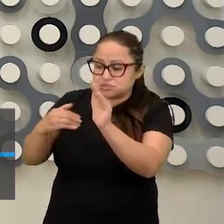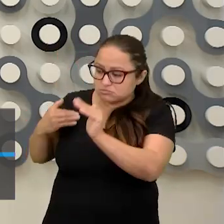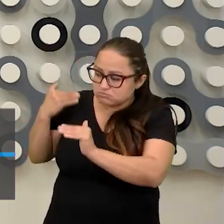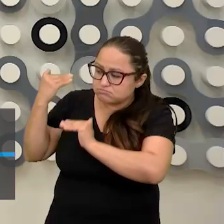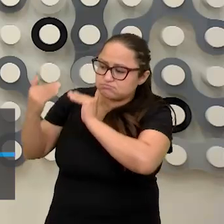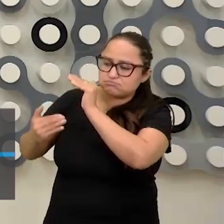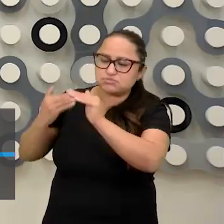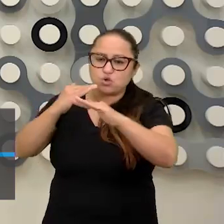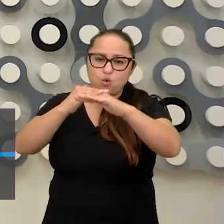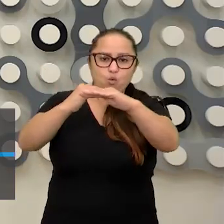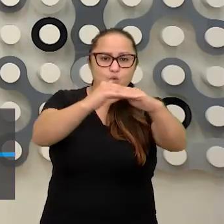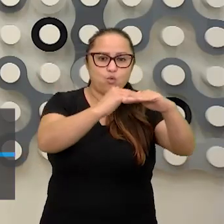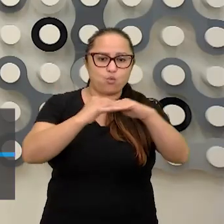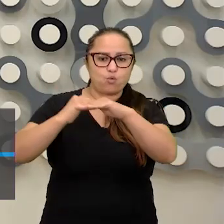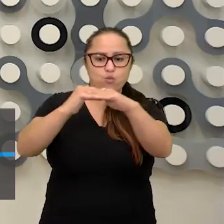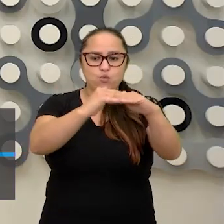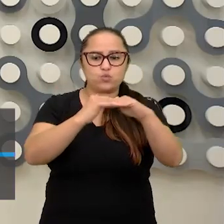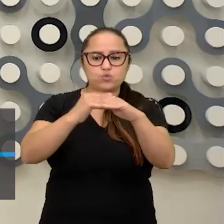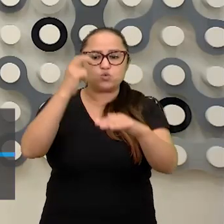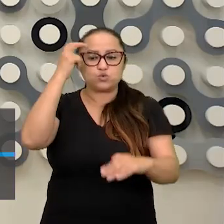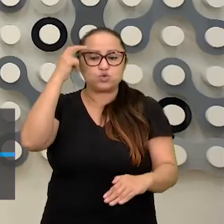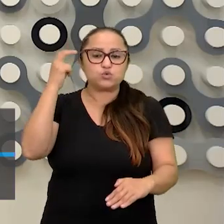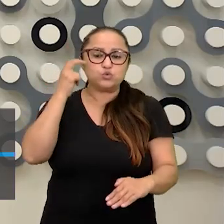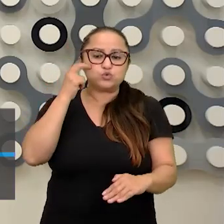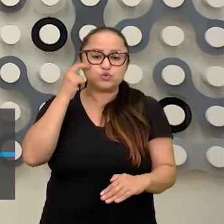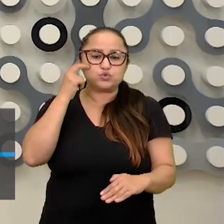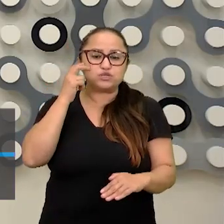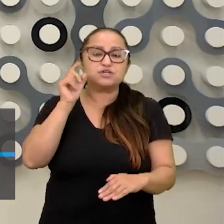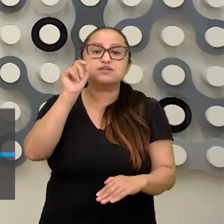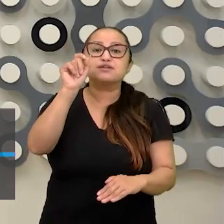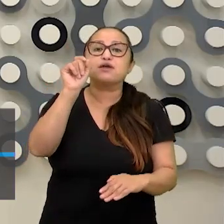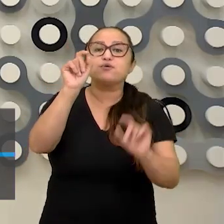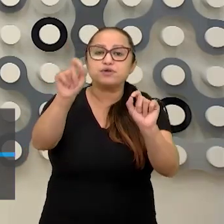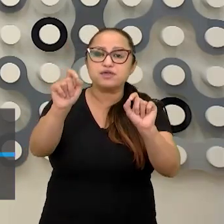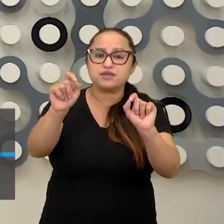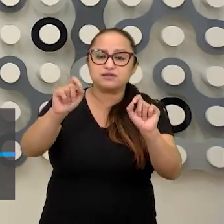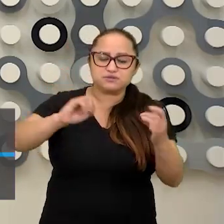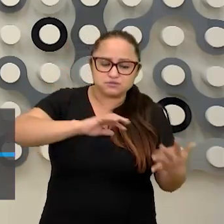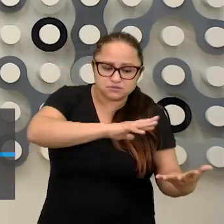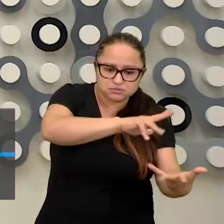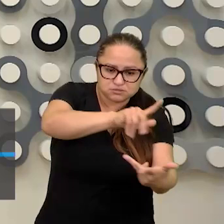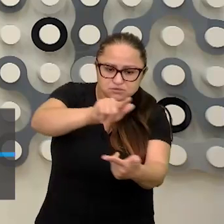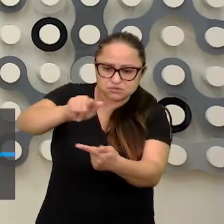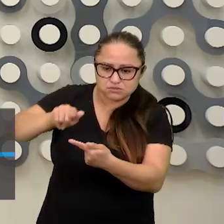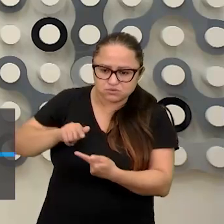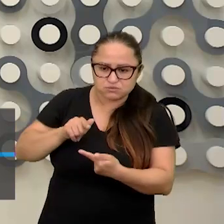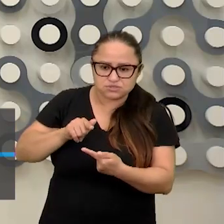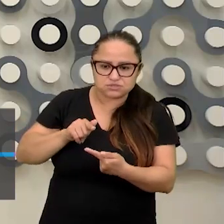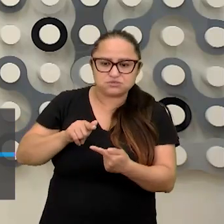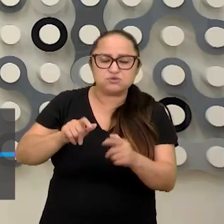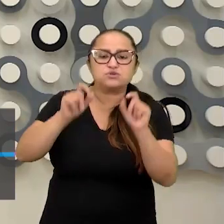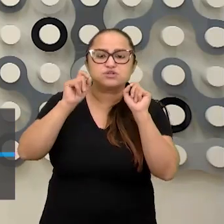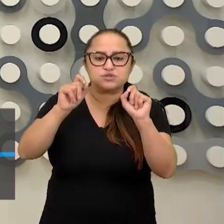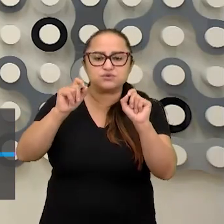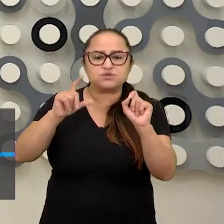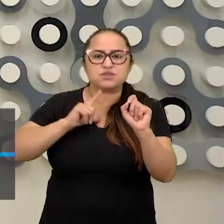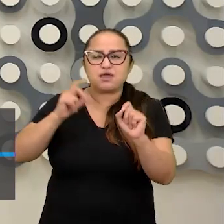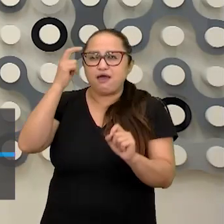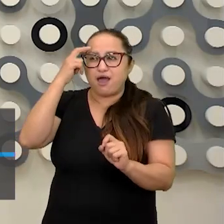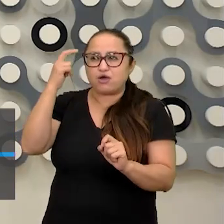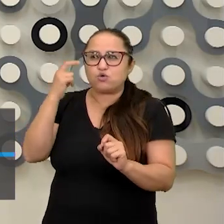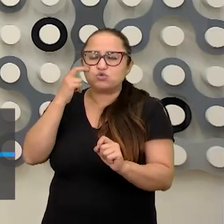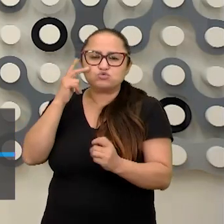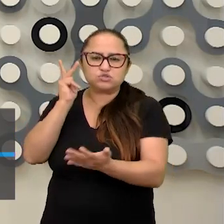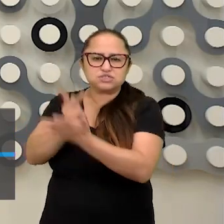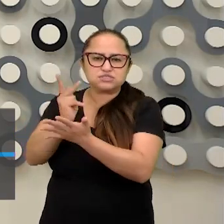de uniformização, né, da cultura, que são de globalização, que são de fazer com que uma cultura seja submetida a uma